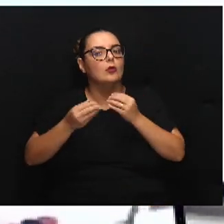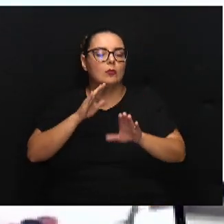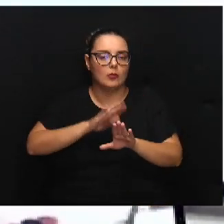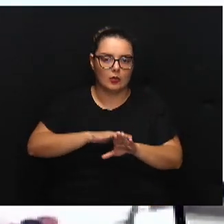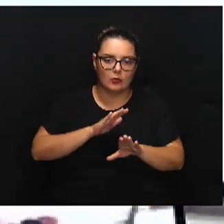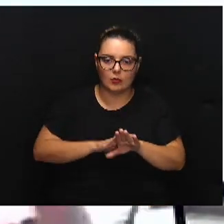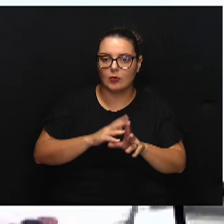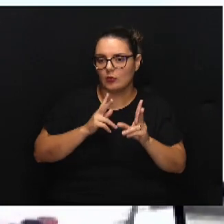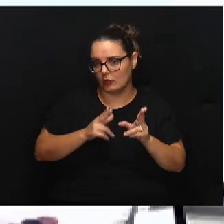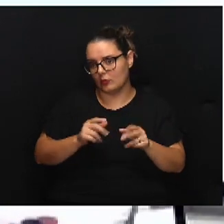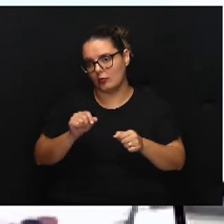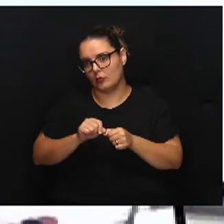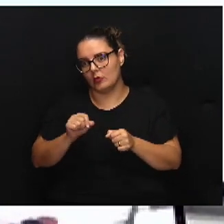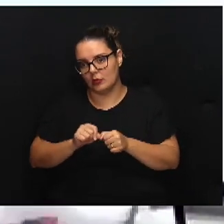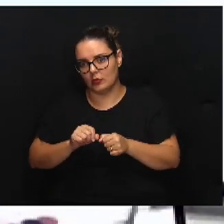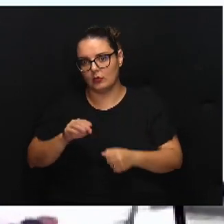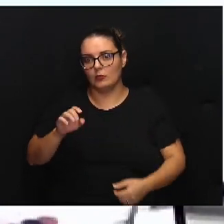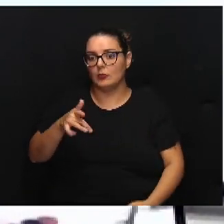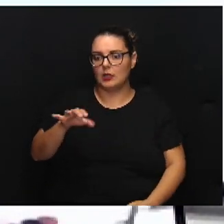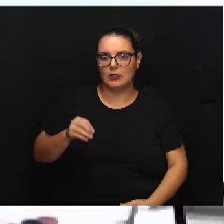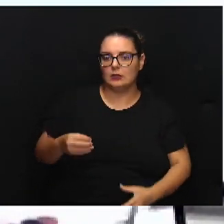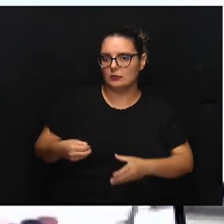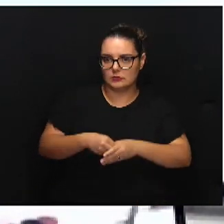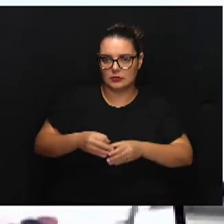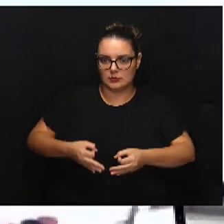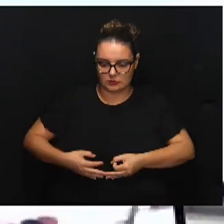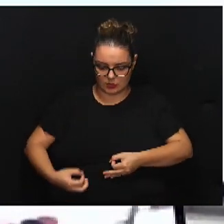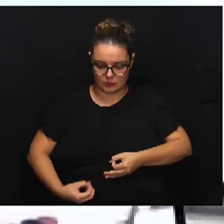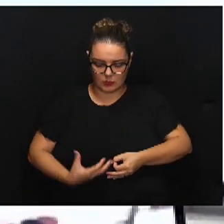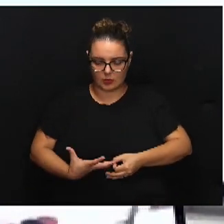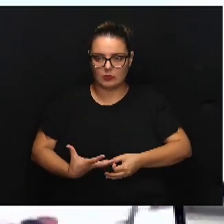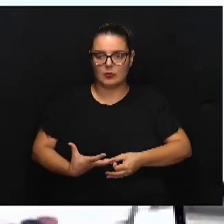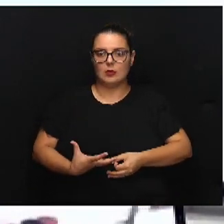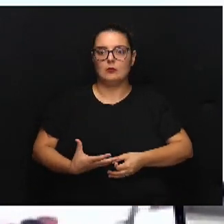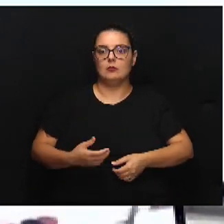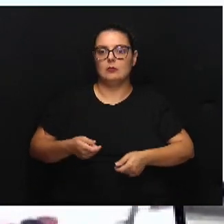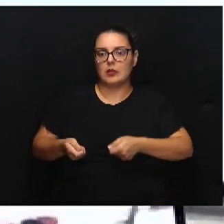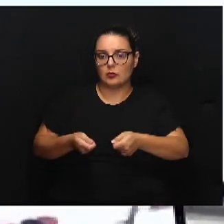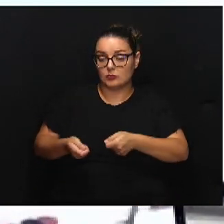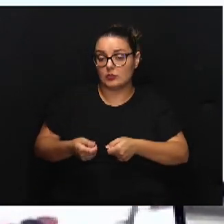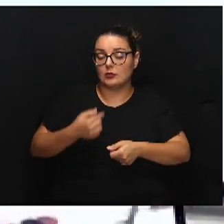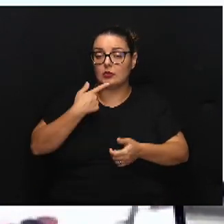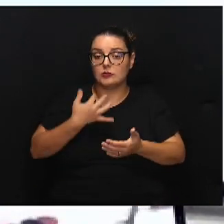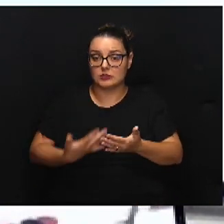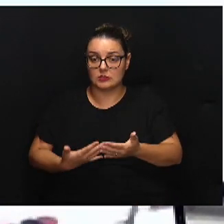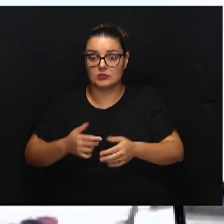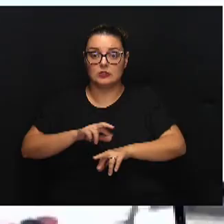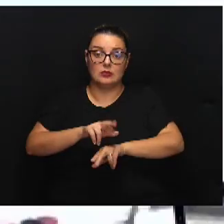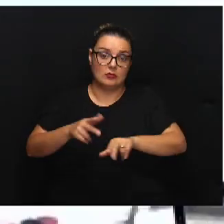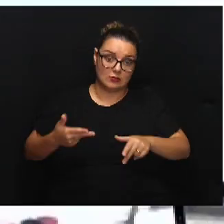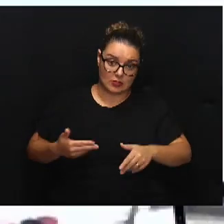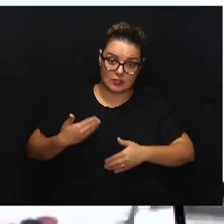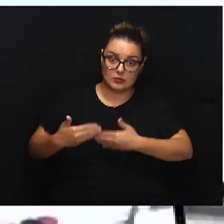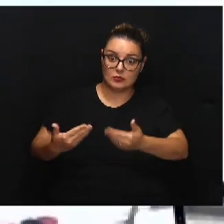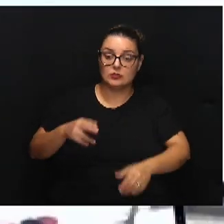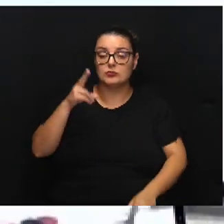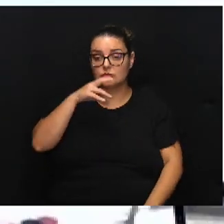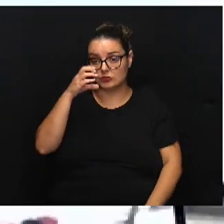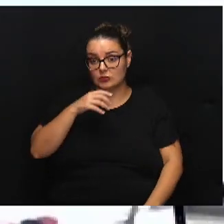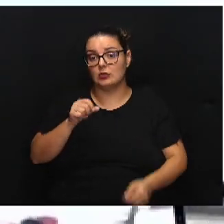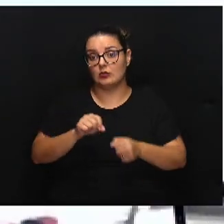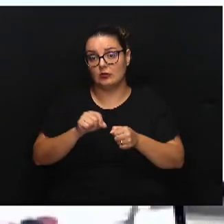como fazer um balão para colocar dentro do útero, que é uma coisa que a gente faz. Então, há uma série de procedimentos de emergência que a gente tem